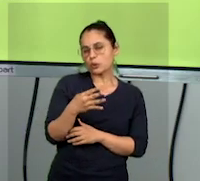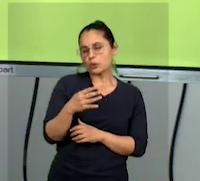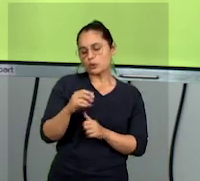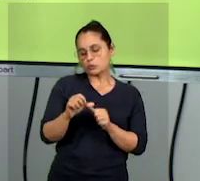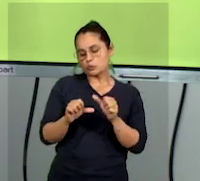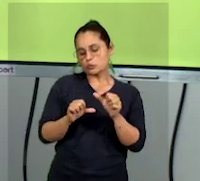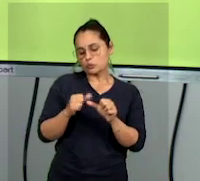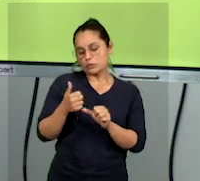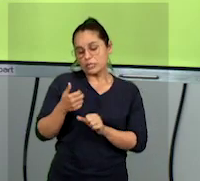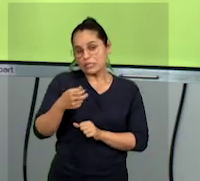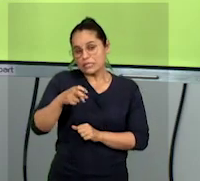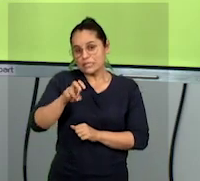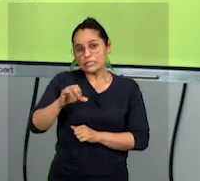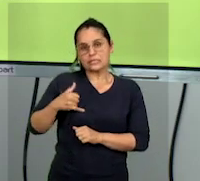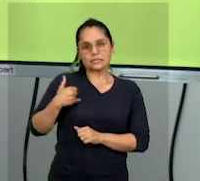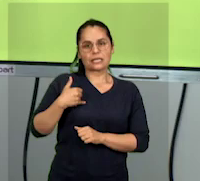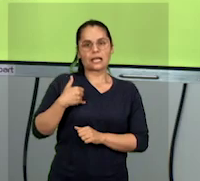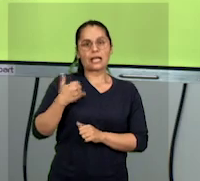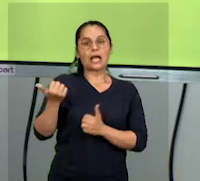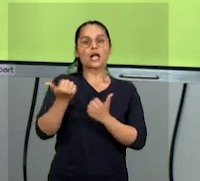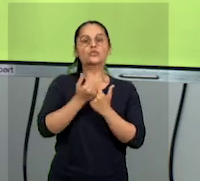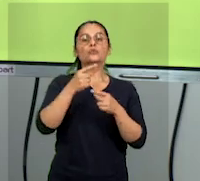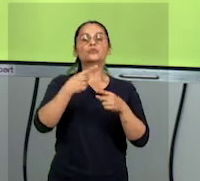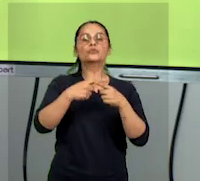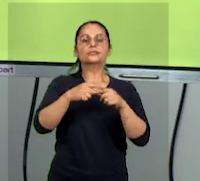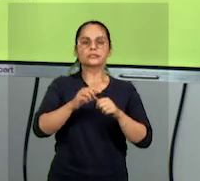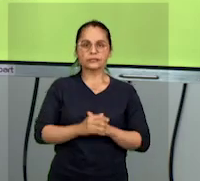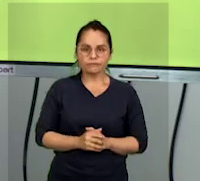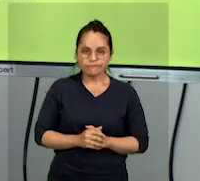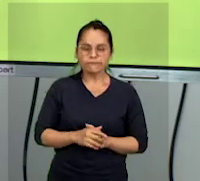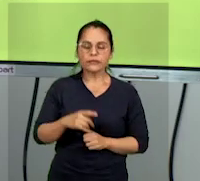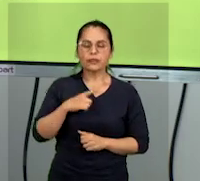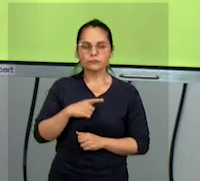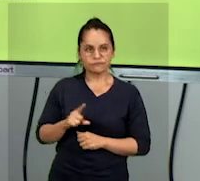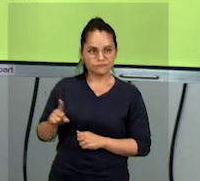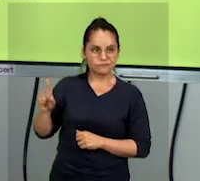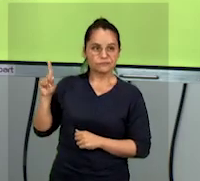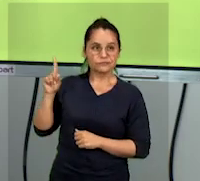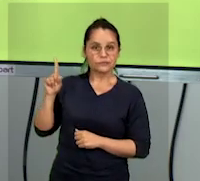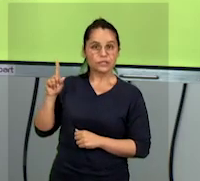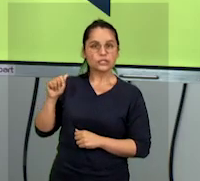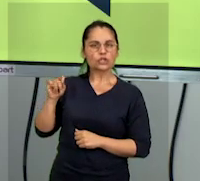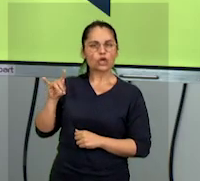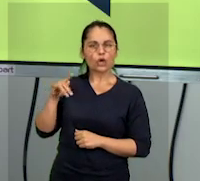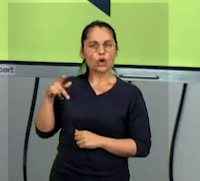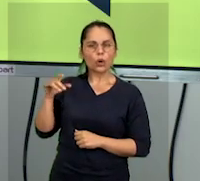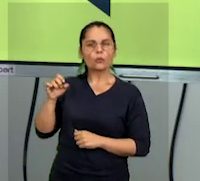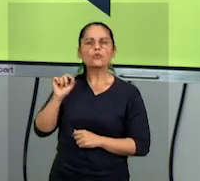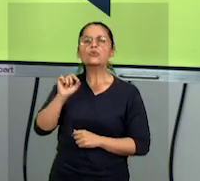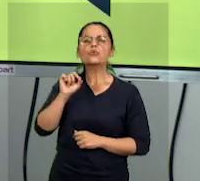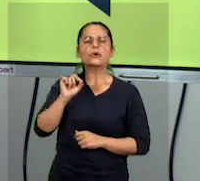por que ele assume? Exatamente por conta do golpe da maioridade. O que foi esse golpe?